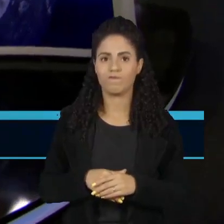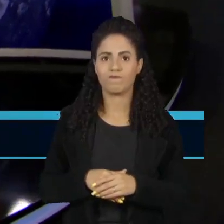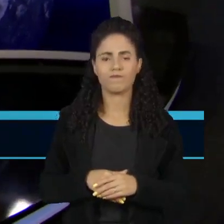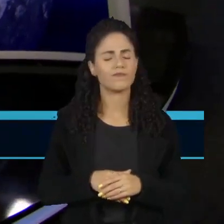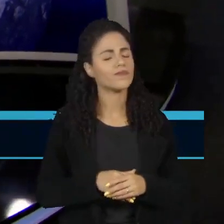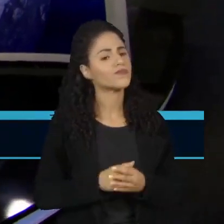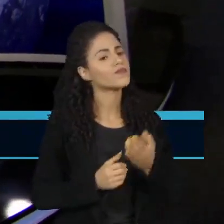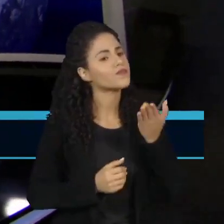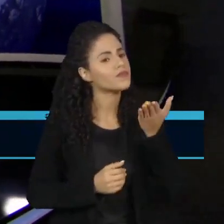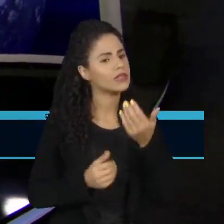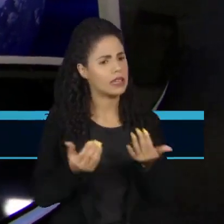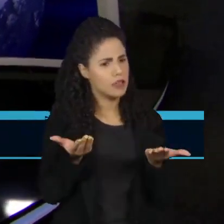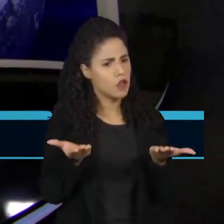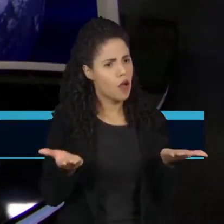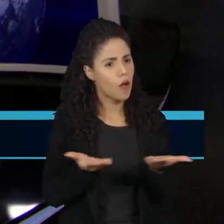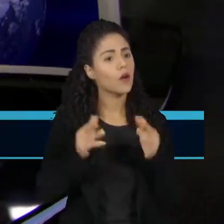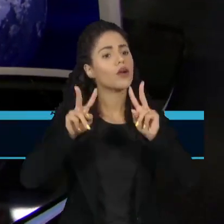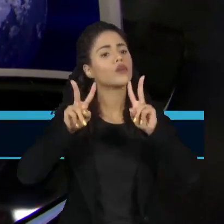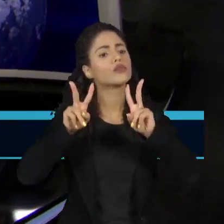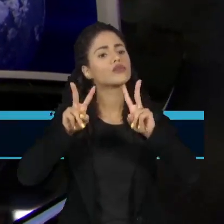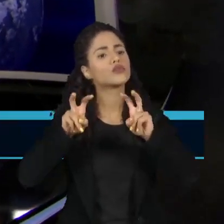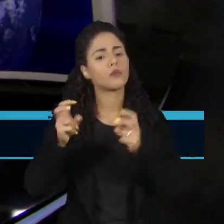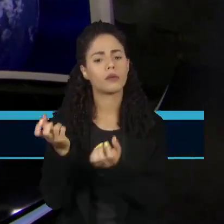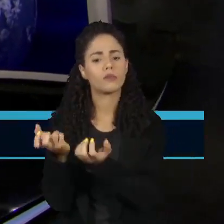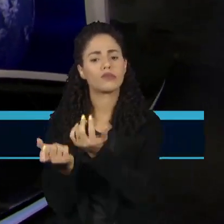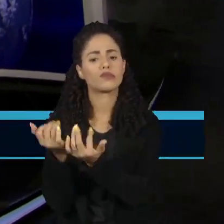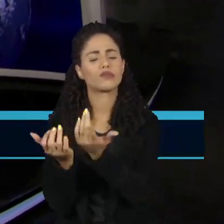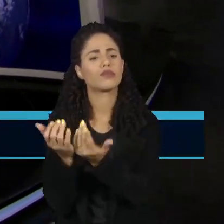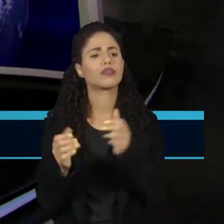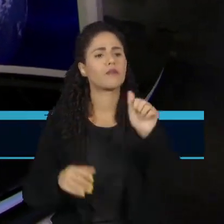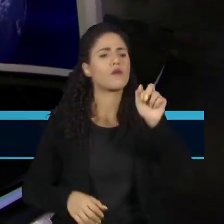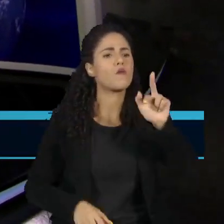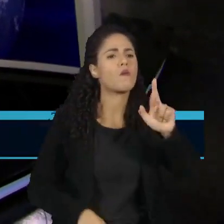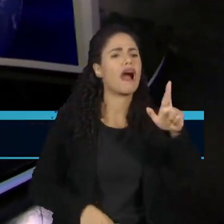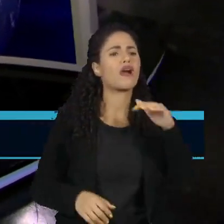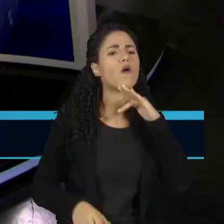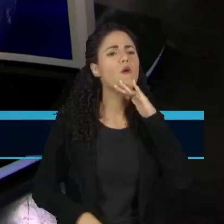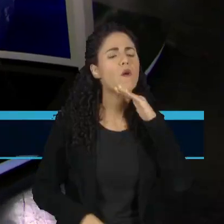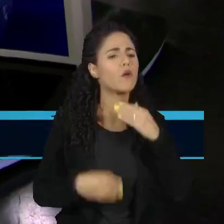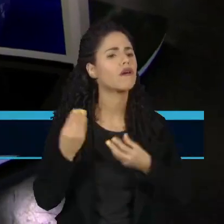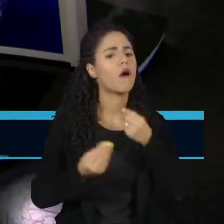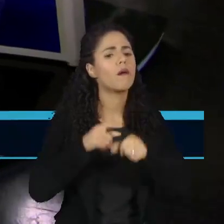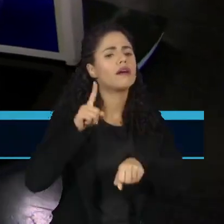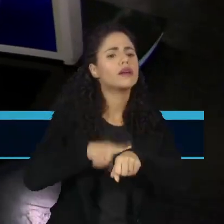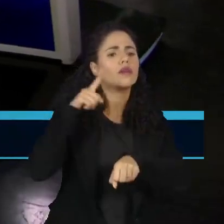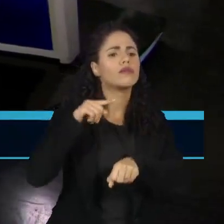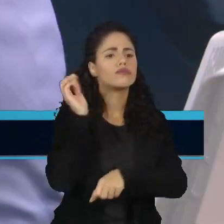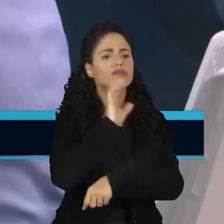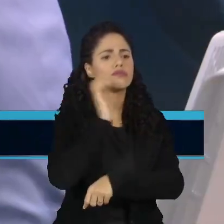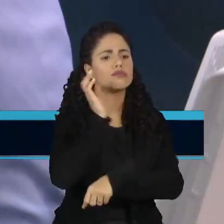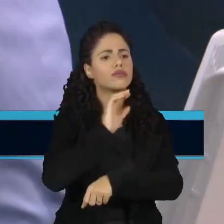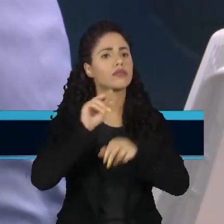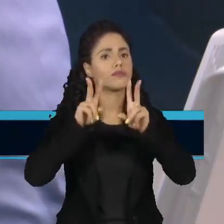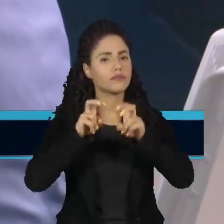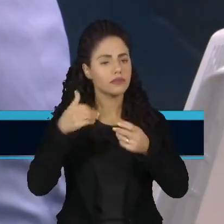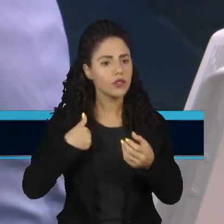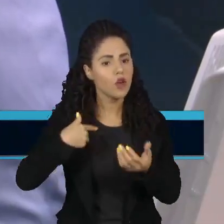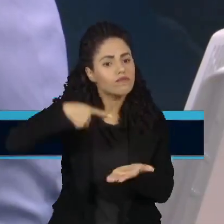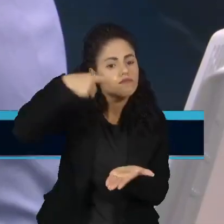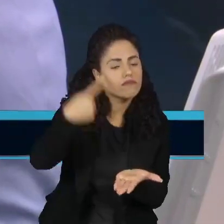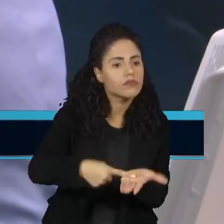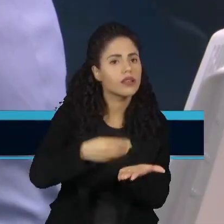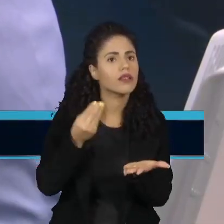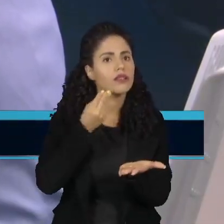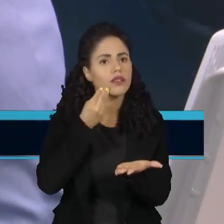Tá, será que a situação atual em relação às queimadas, a piora da qualidade do ar, essas temperaturas recordes vão acelerar a adoção de novas medidas